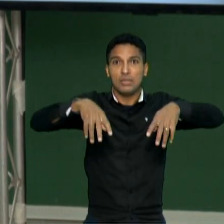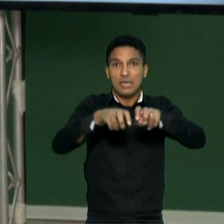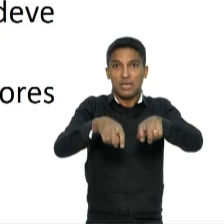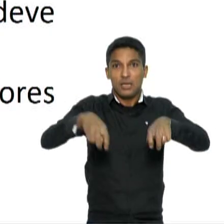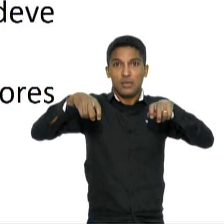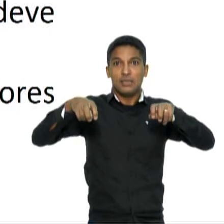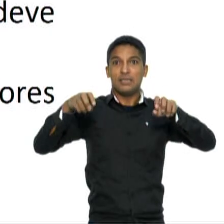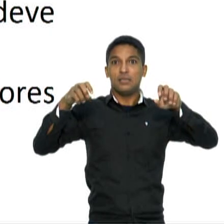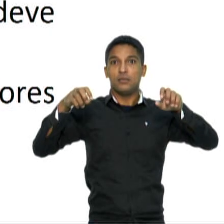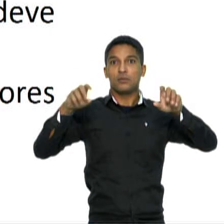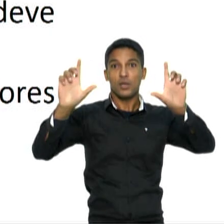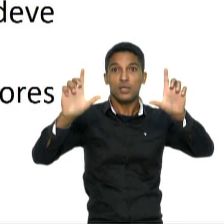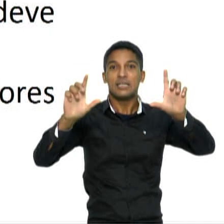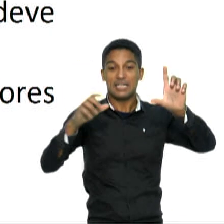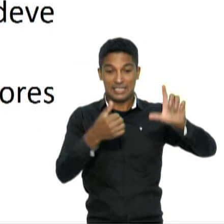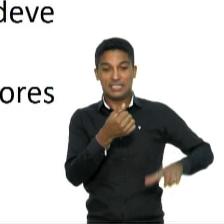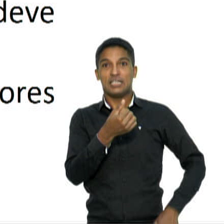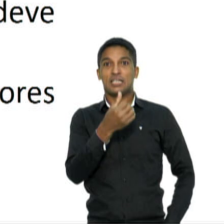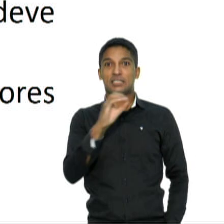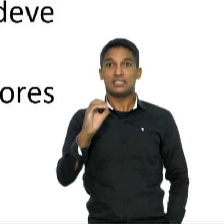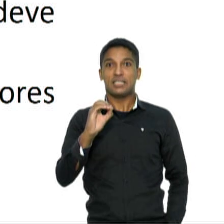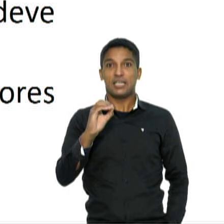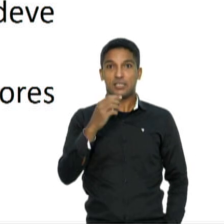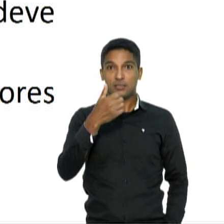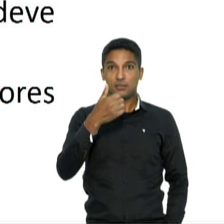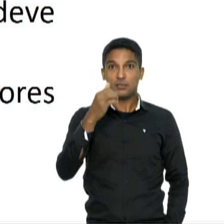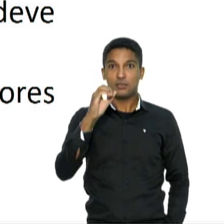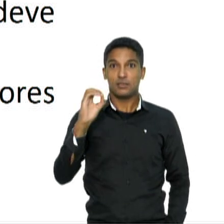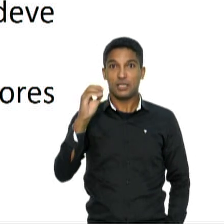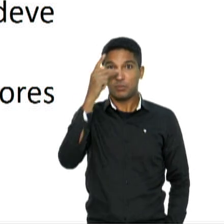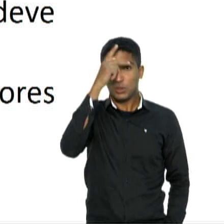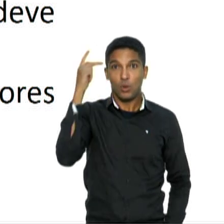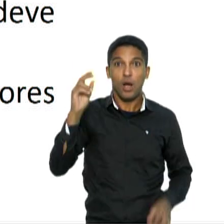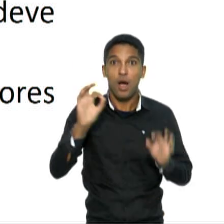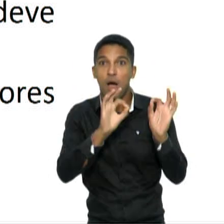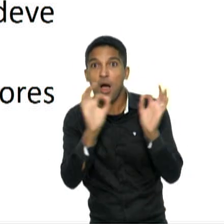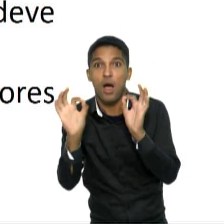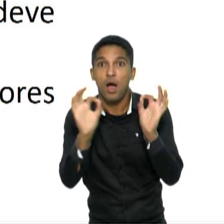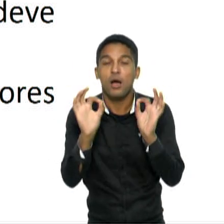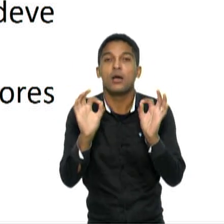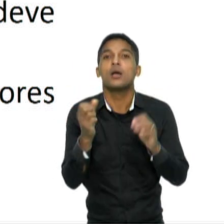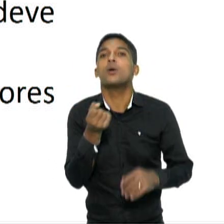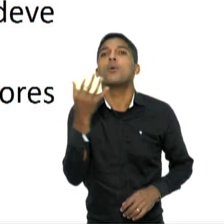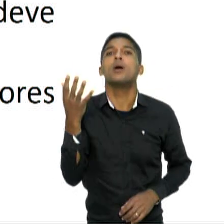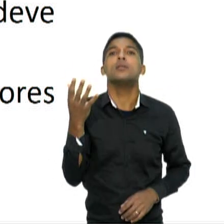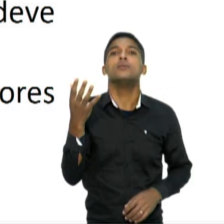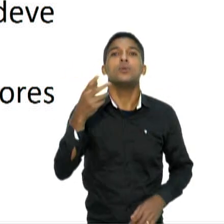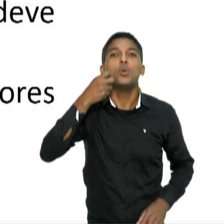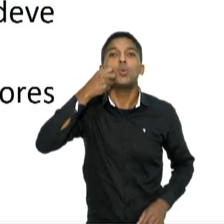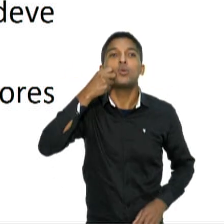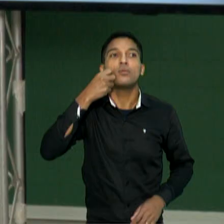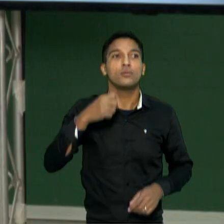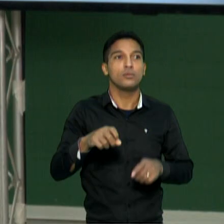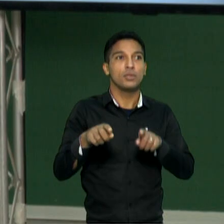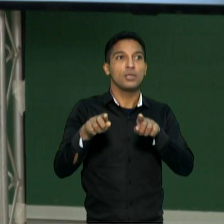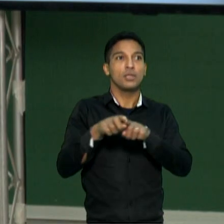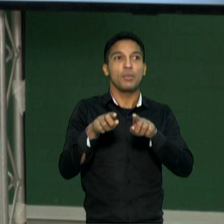B, para obter um lucro de R$ 950, qual deve ser o número de espectadores? Esses dois